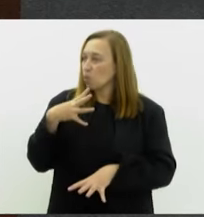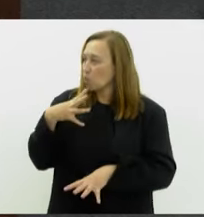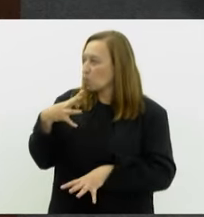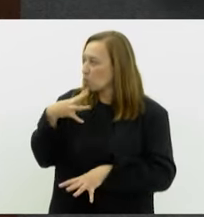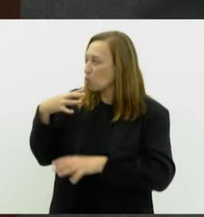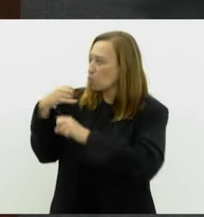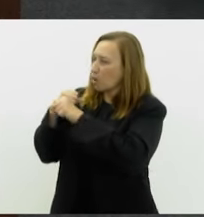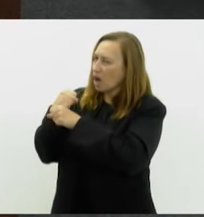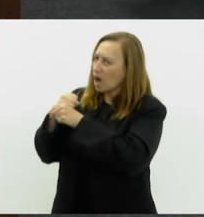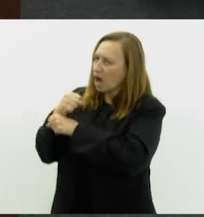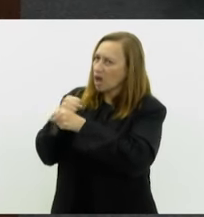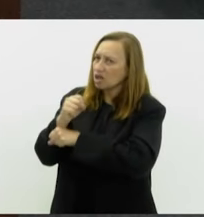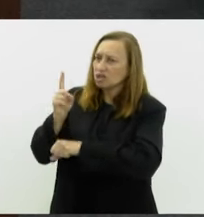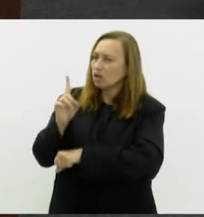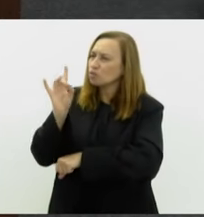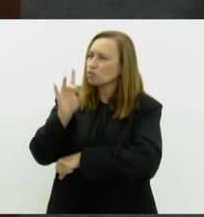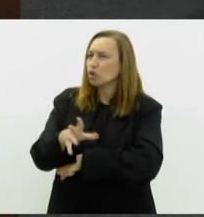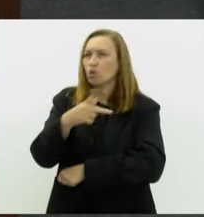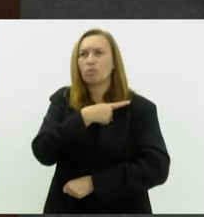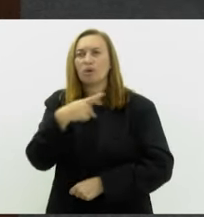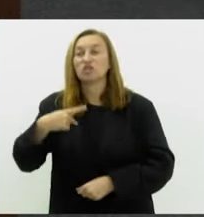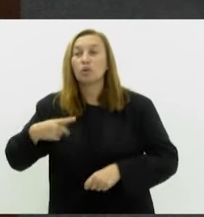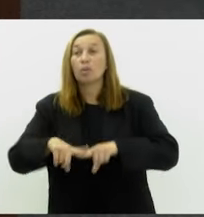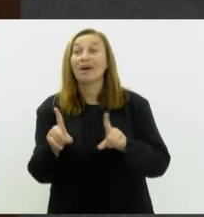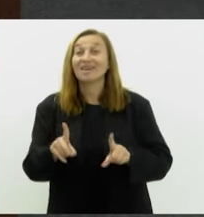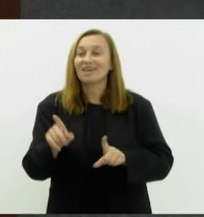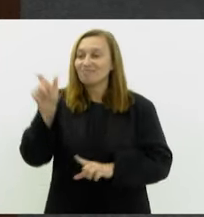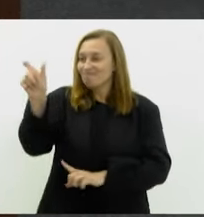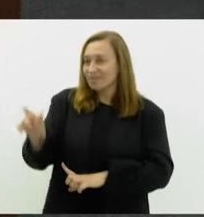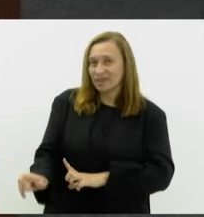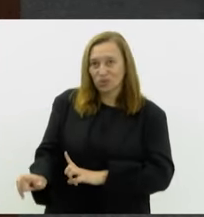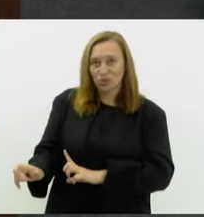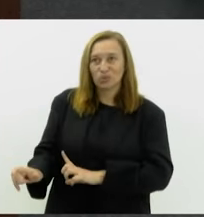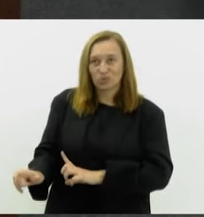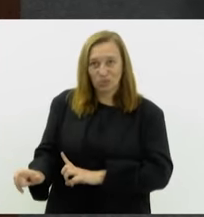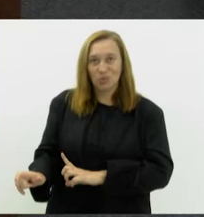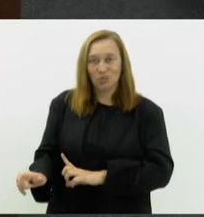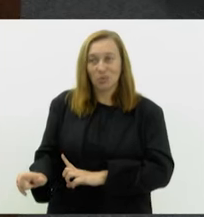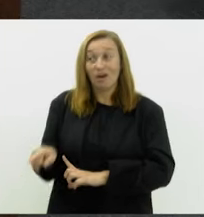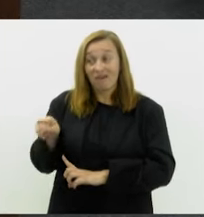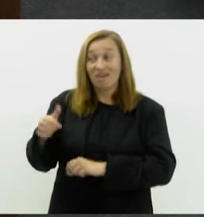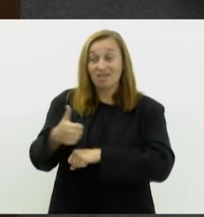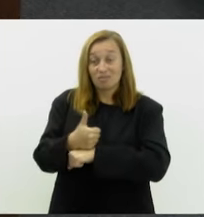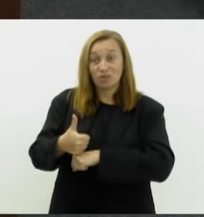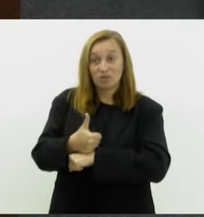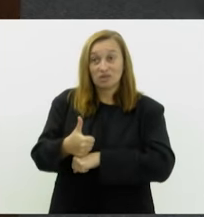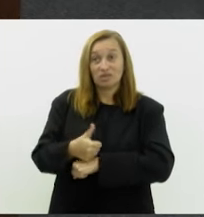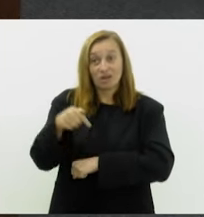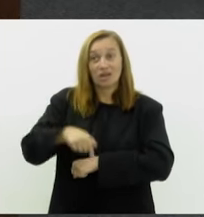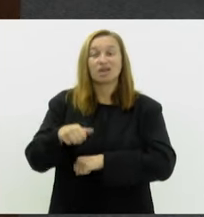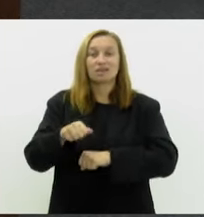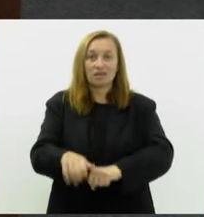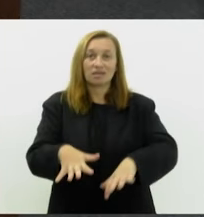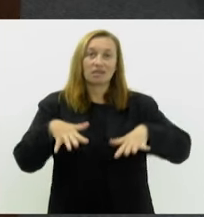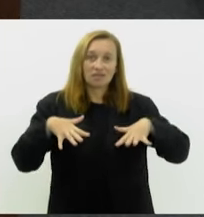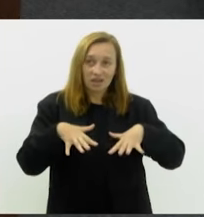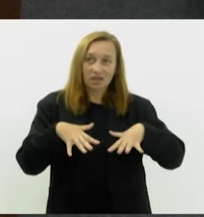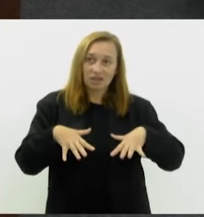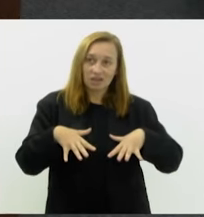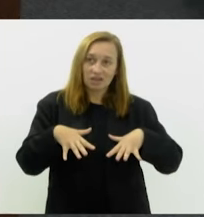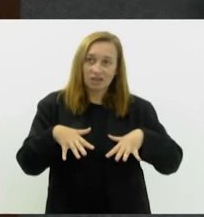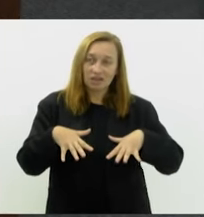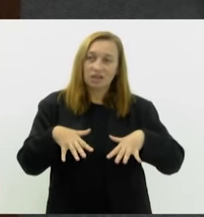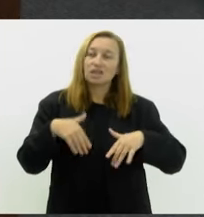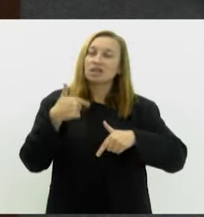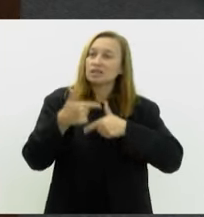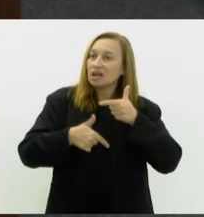não apenas o pastor, mas conheço, sobretudo, aquele profissional aqui da Assembleia Legislativa que